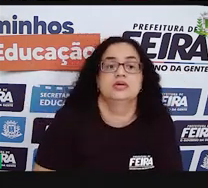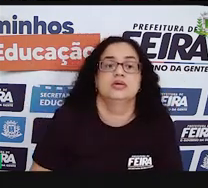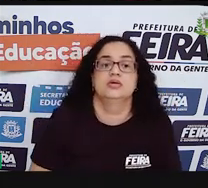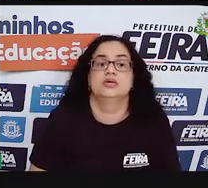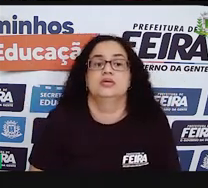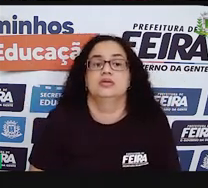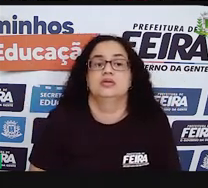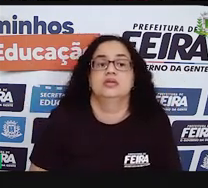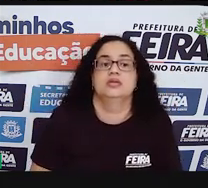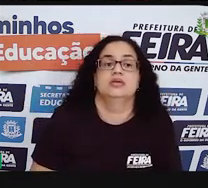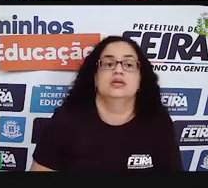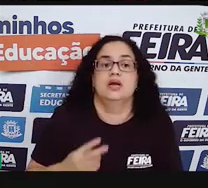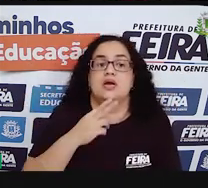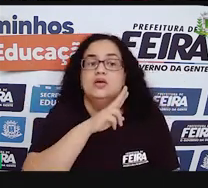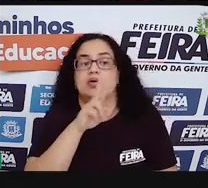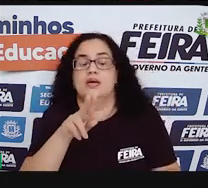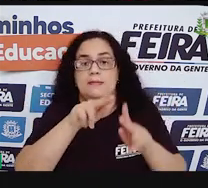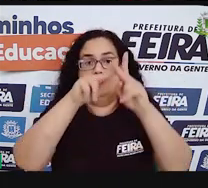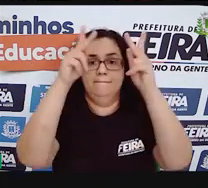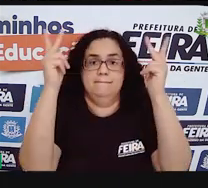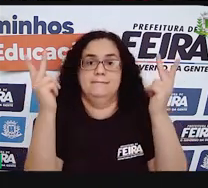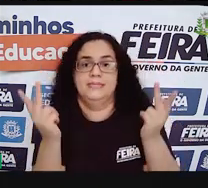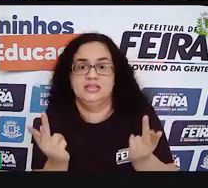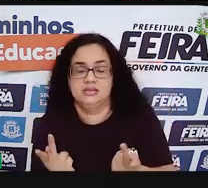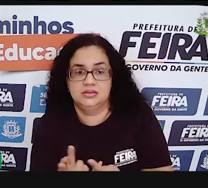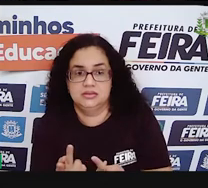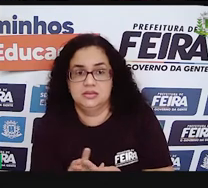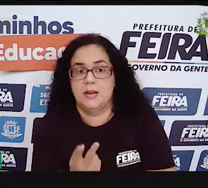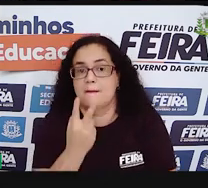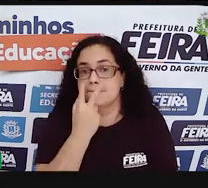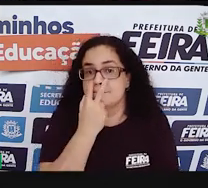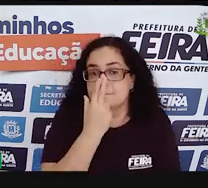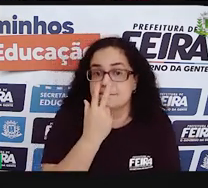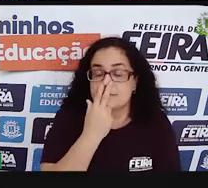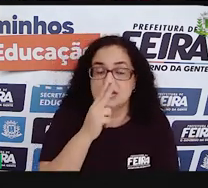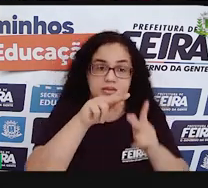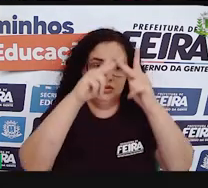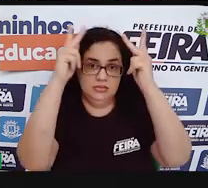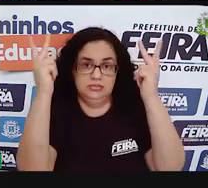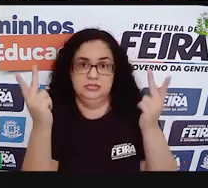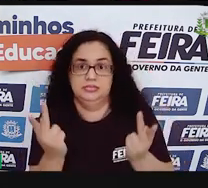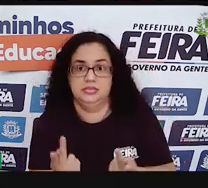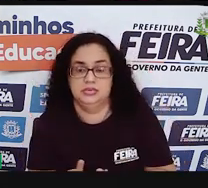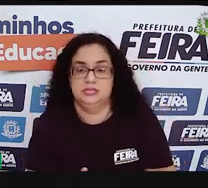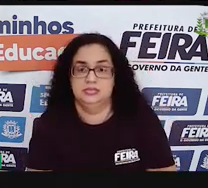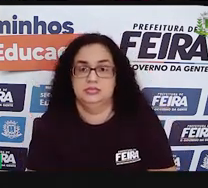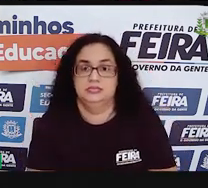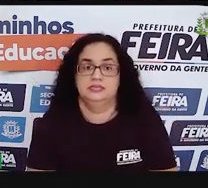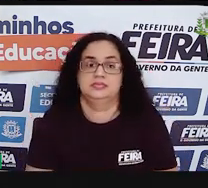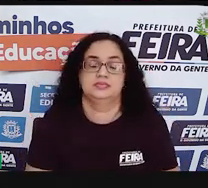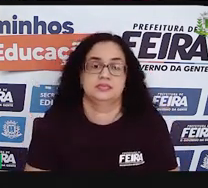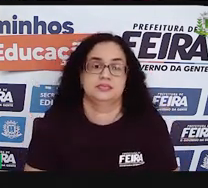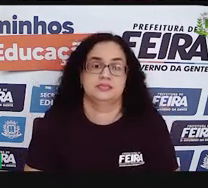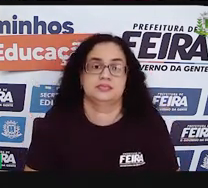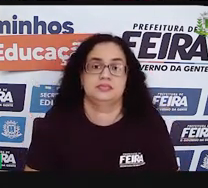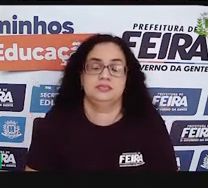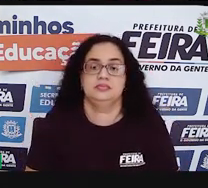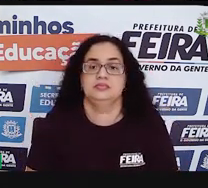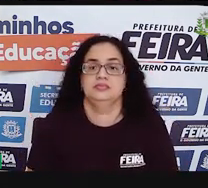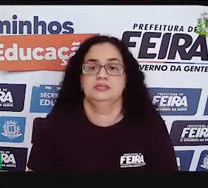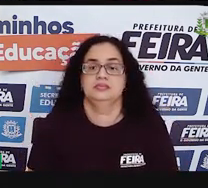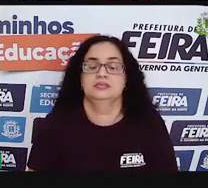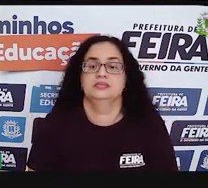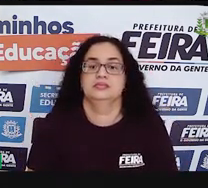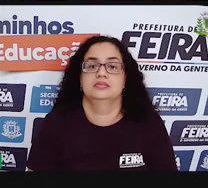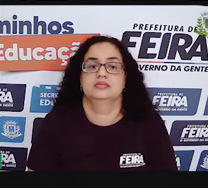também conhecido como gráfico de pizza, que parecem aí as divisões, né? Parecem aí as fatias